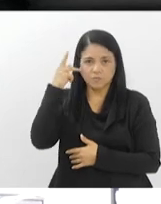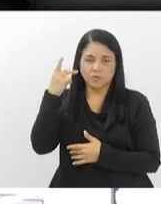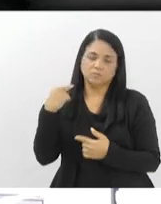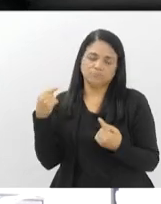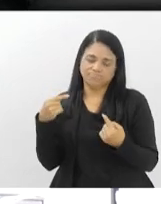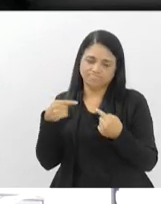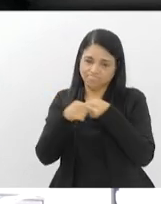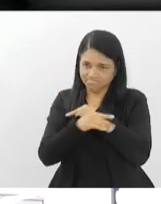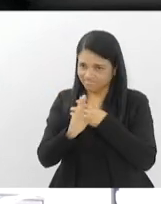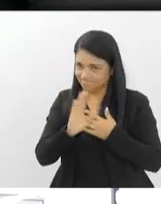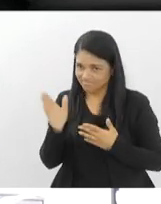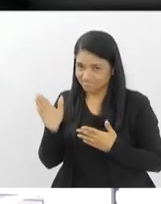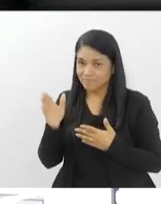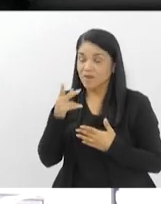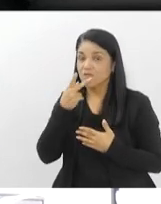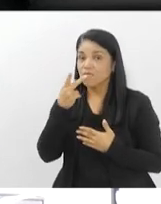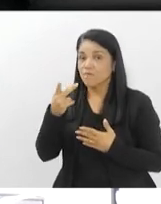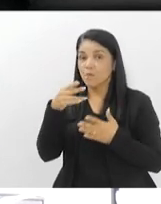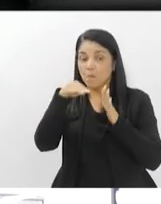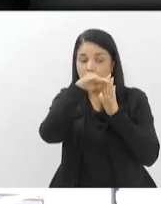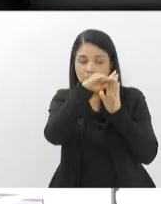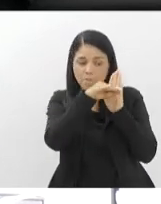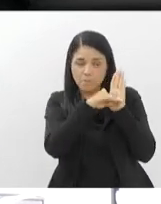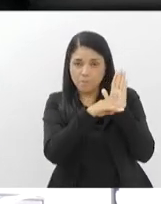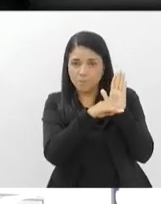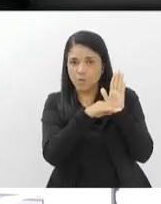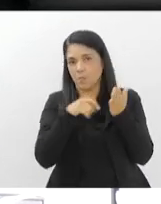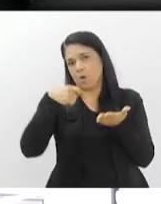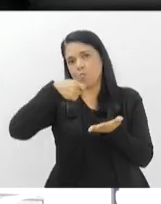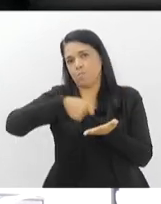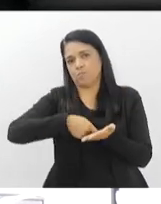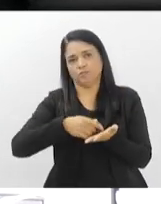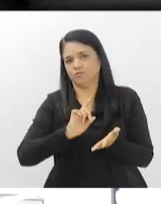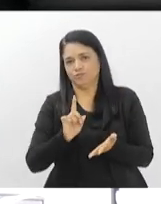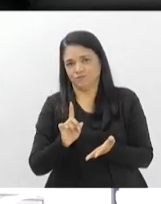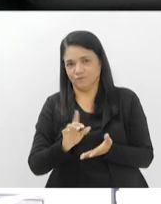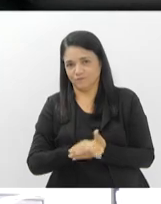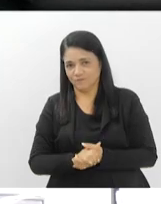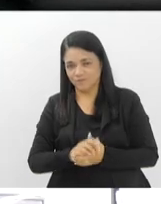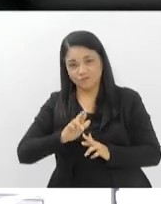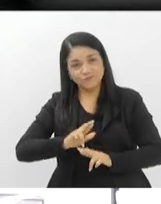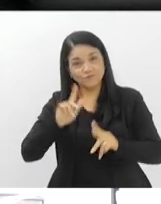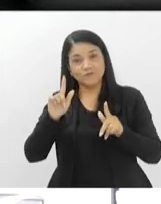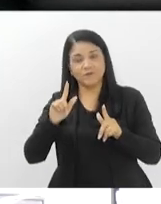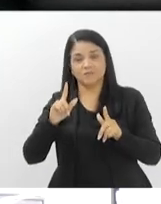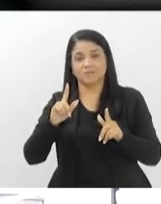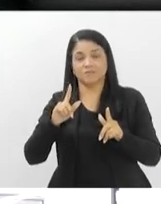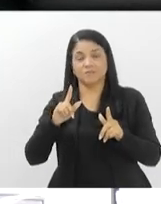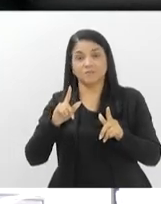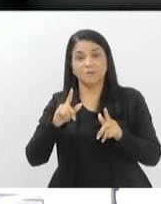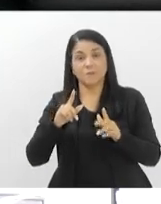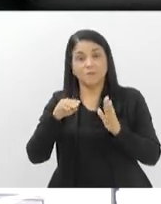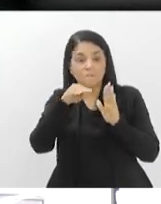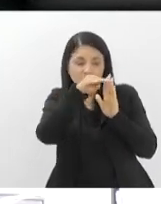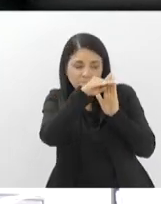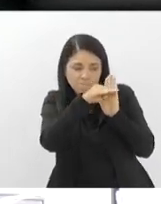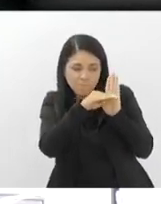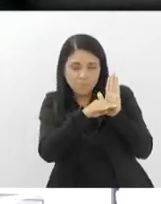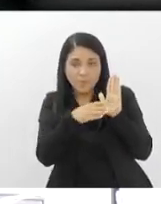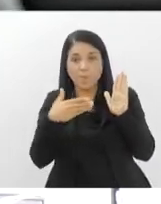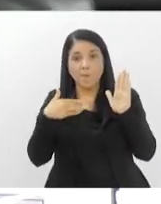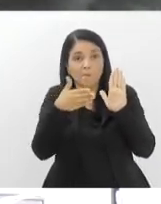Lógico. Programa jamais é impositivo, presidente. Porque programa é uma